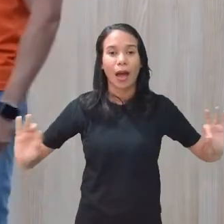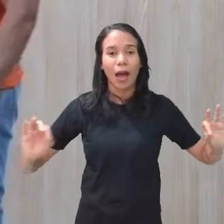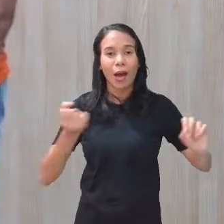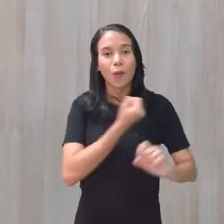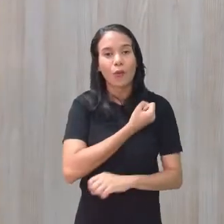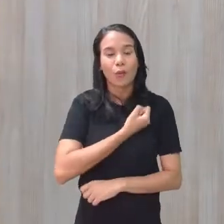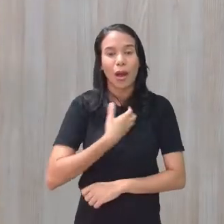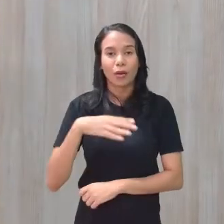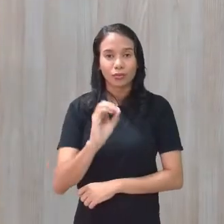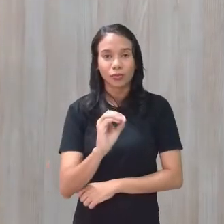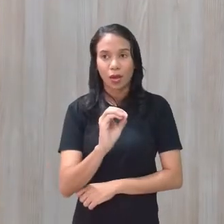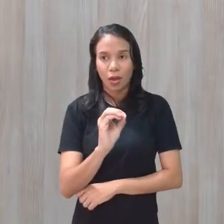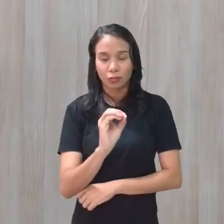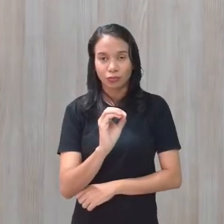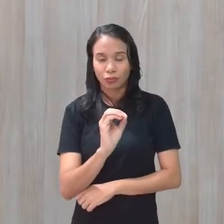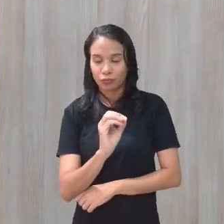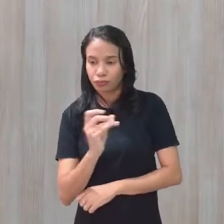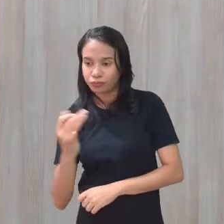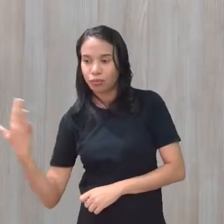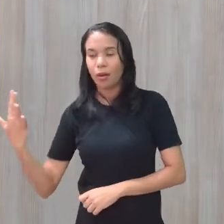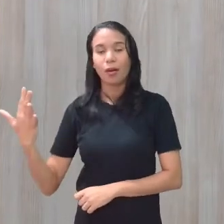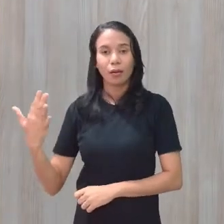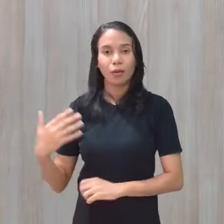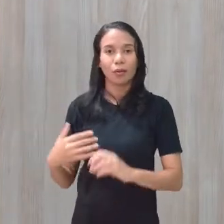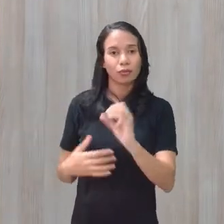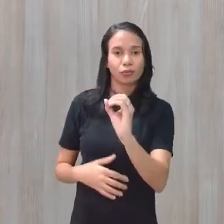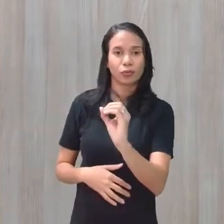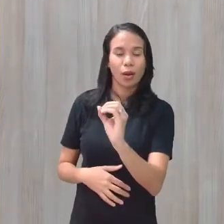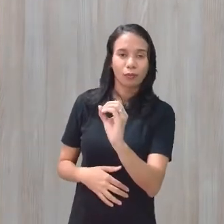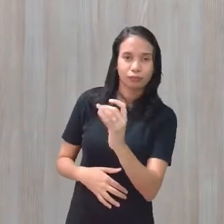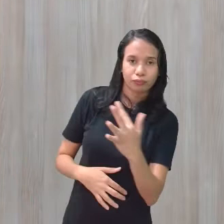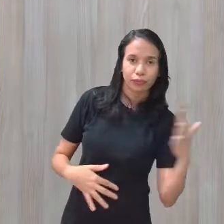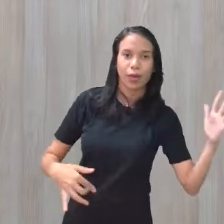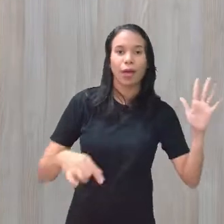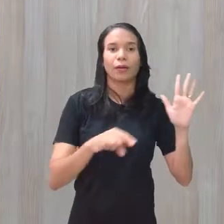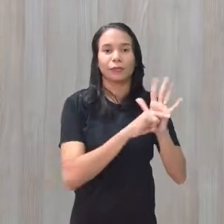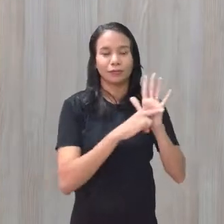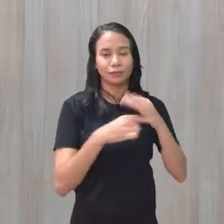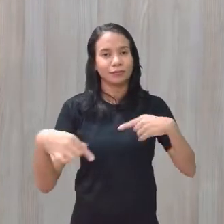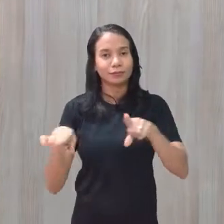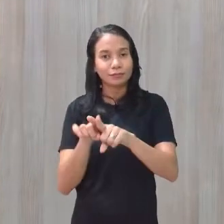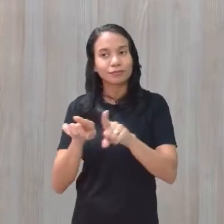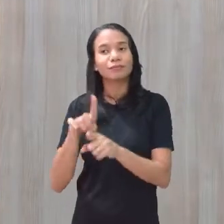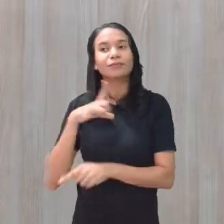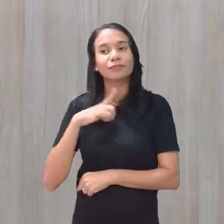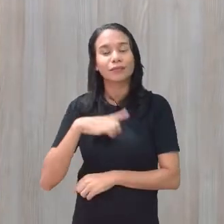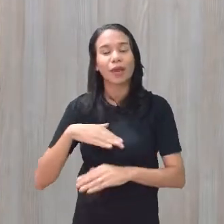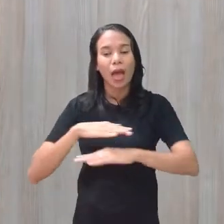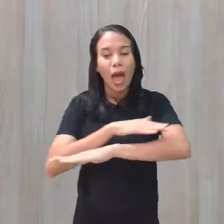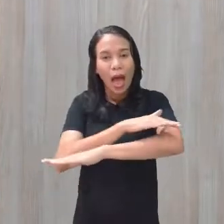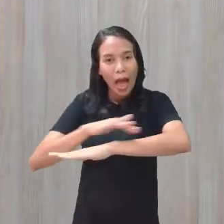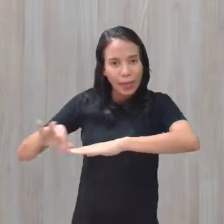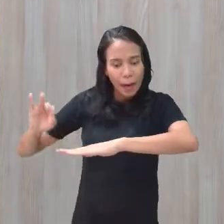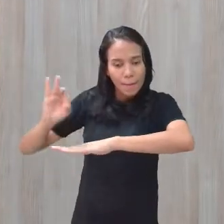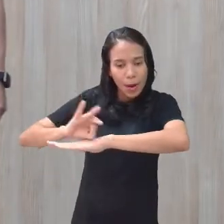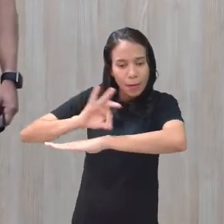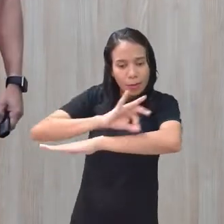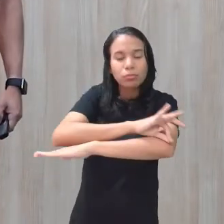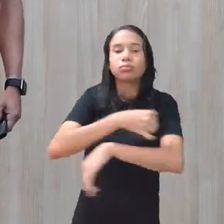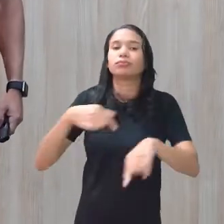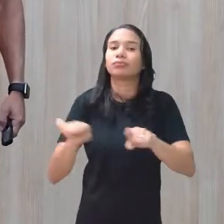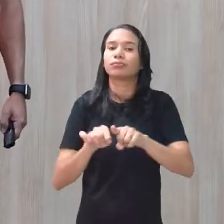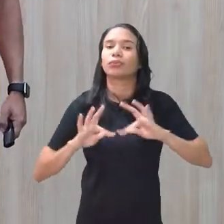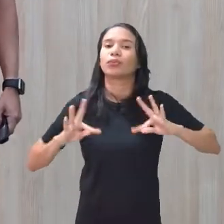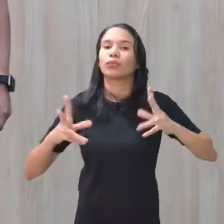aí, que vai do 0 até os positivos e do 0 para os negativos. Essa reta numérica aqui pega